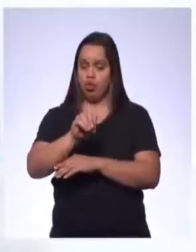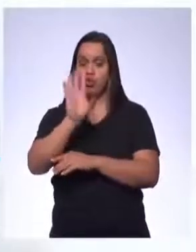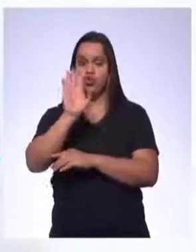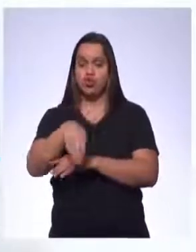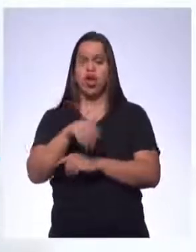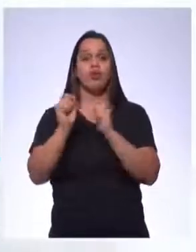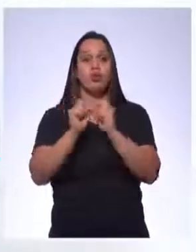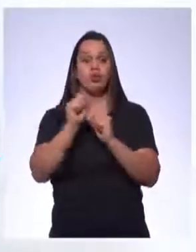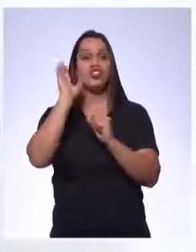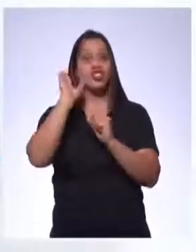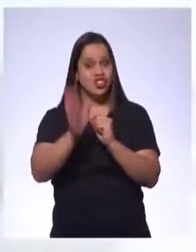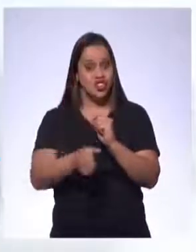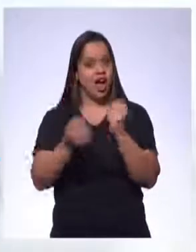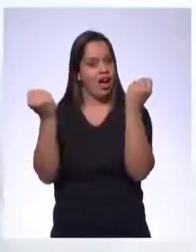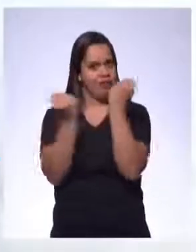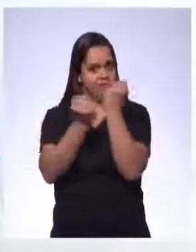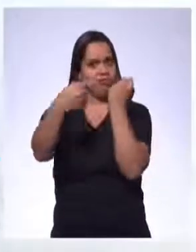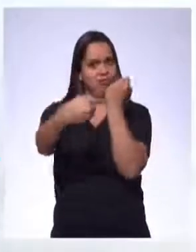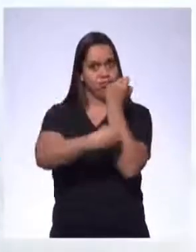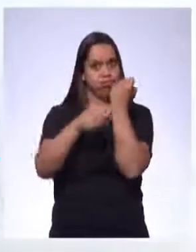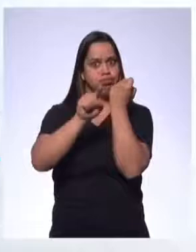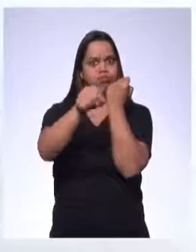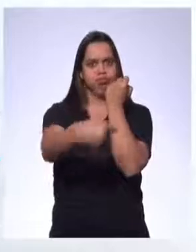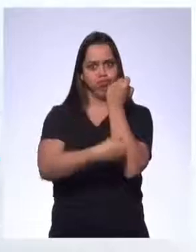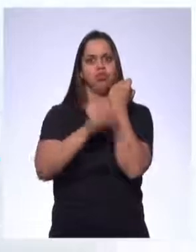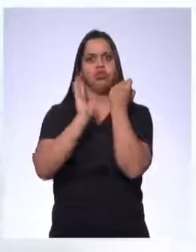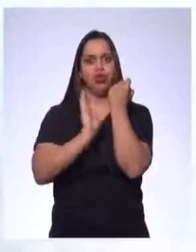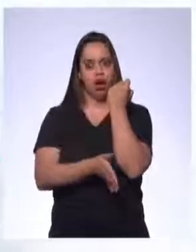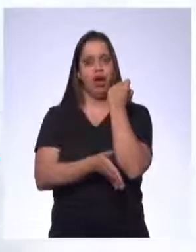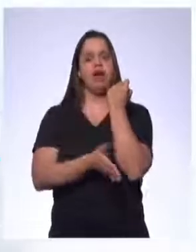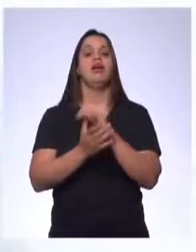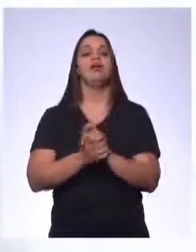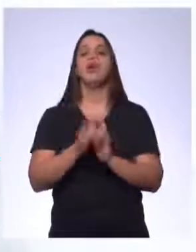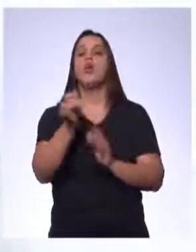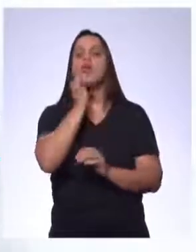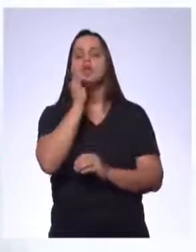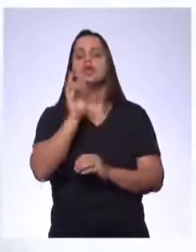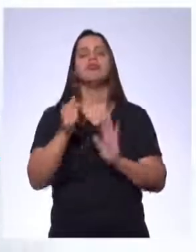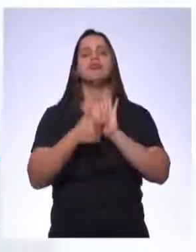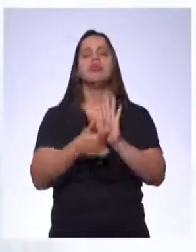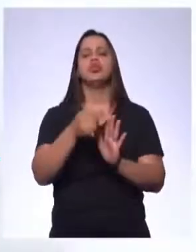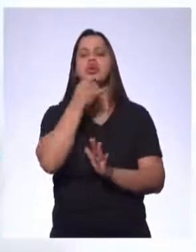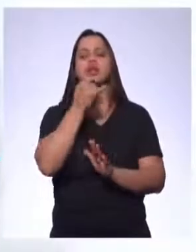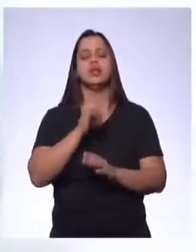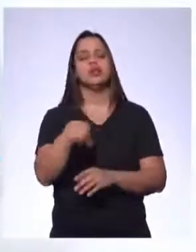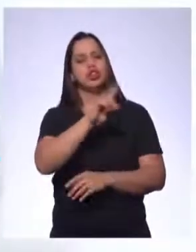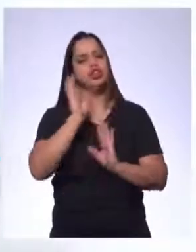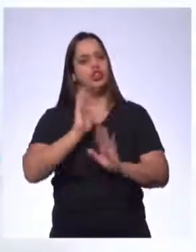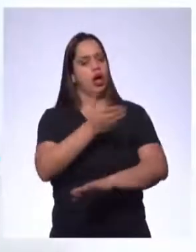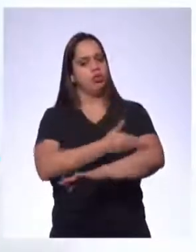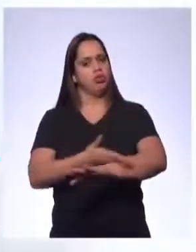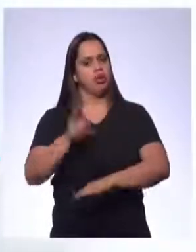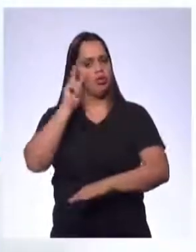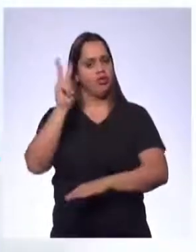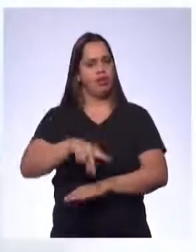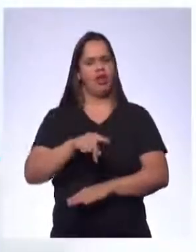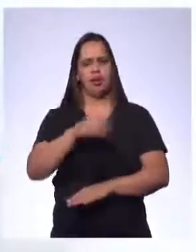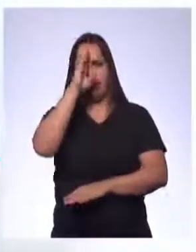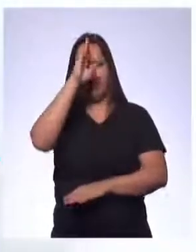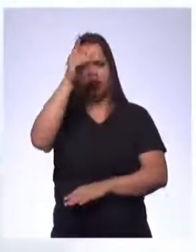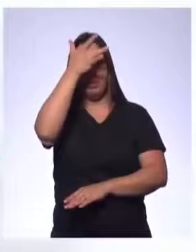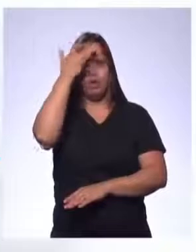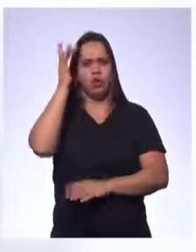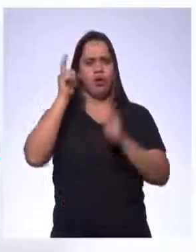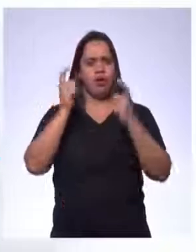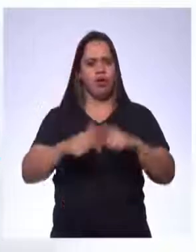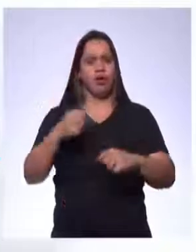produzir anticorpo. O soro já vem com anticorpo. Tudo bem? Vou dar um exemplo aí, que vocês estão acostumados a ver, principalmente quem mora no interiorzão